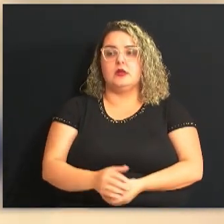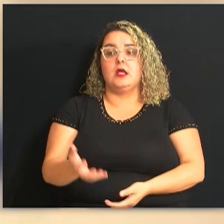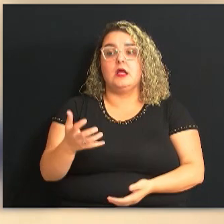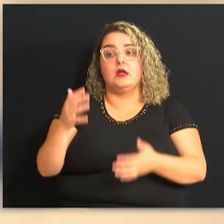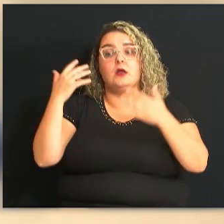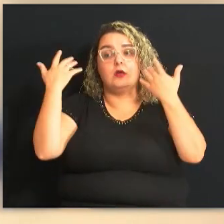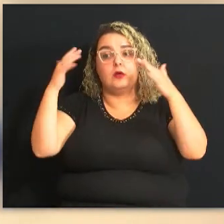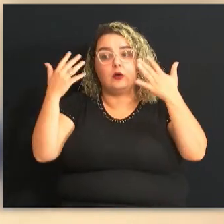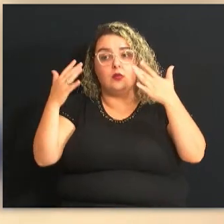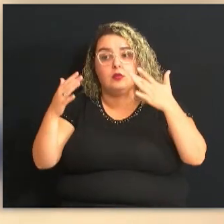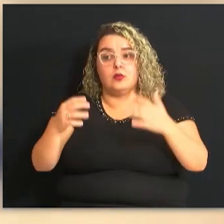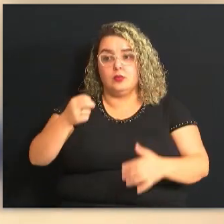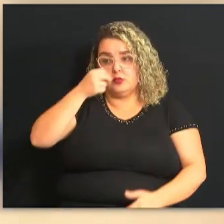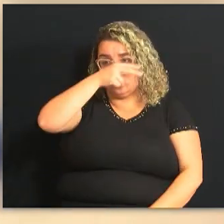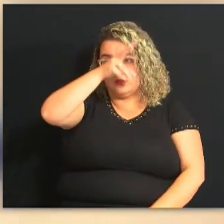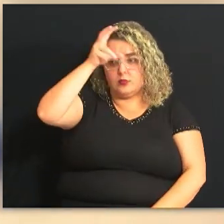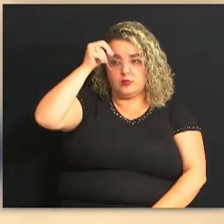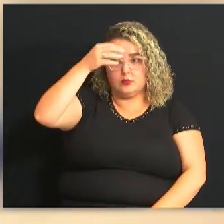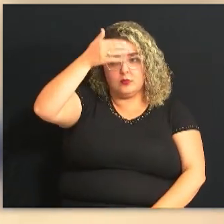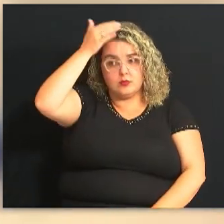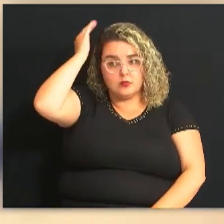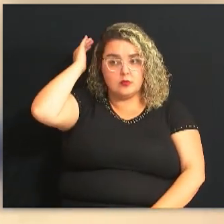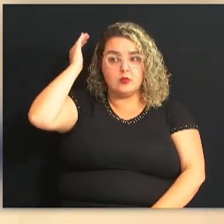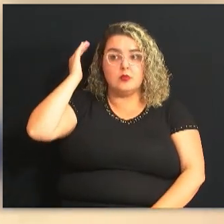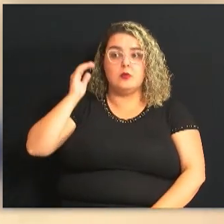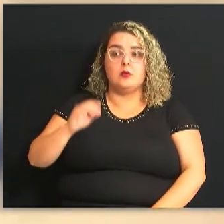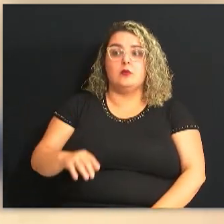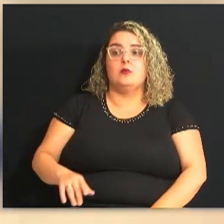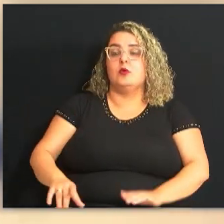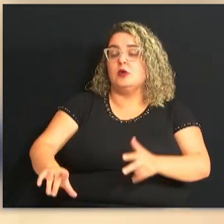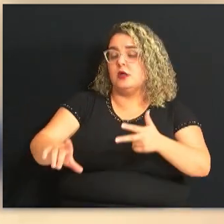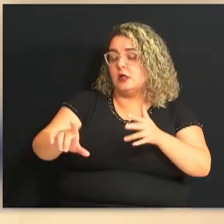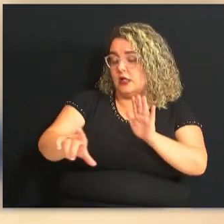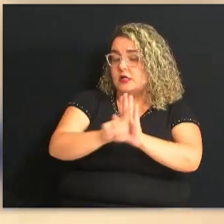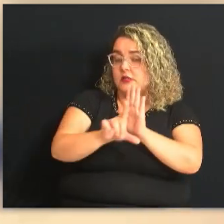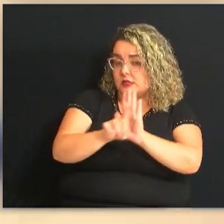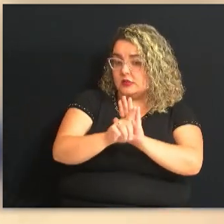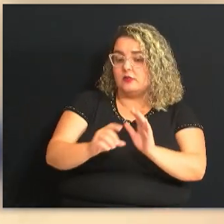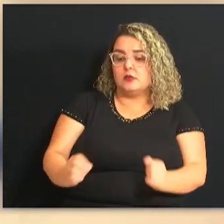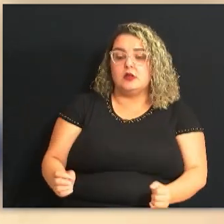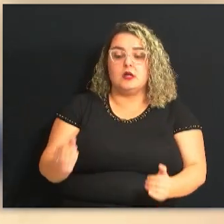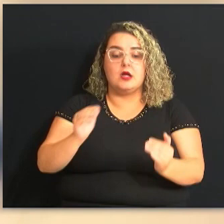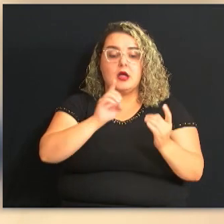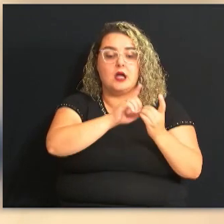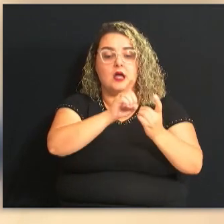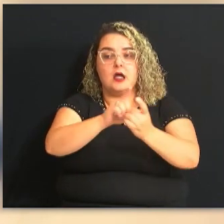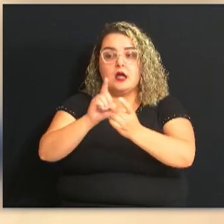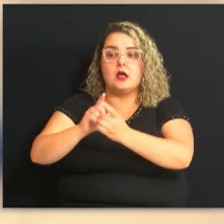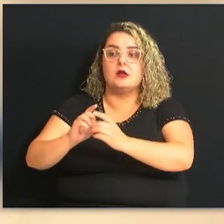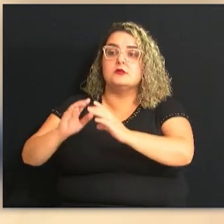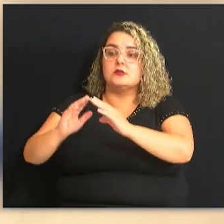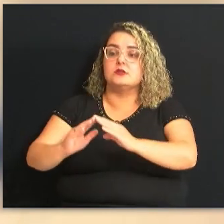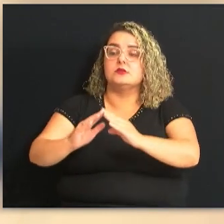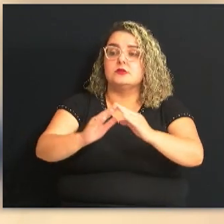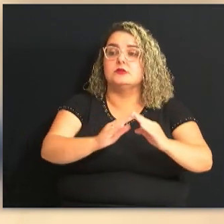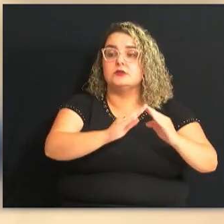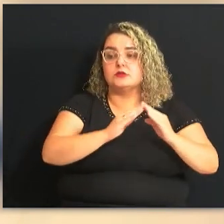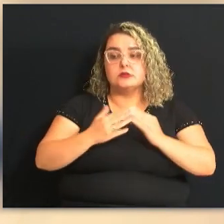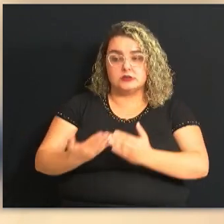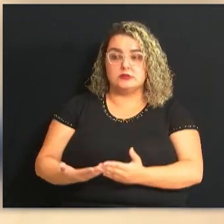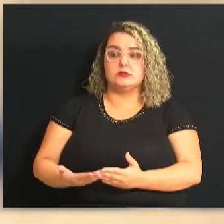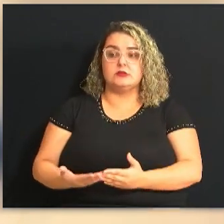o prefeito Dário por essa legislação que vem contemplar esses moradores que foram pegos